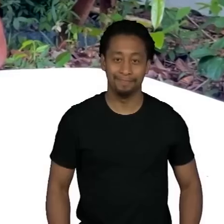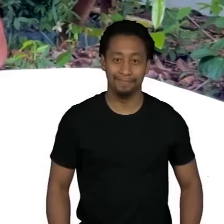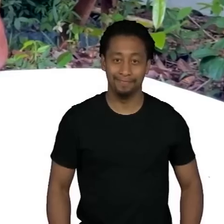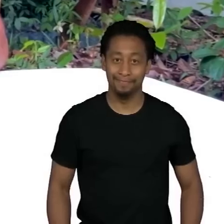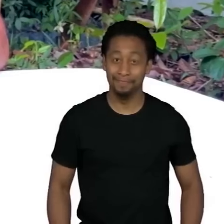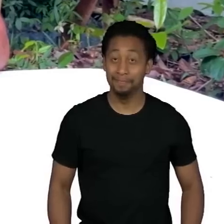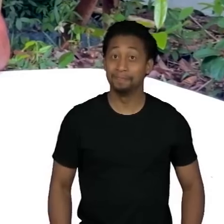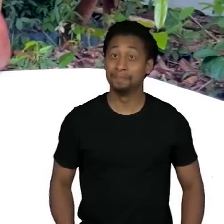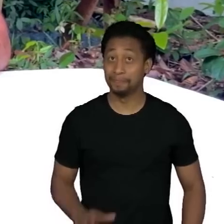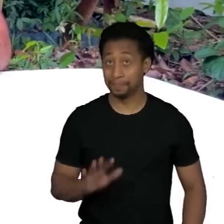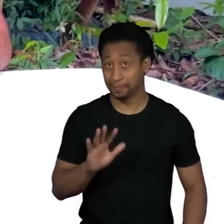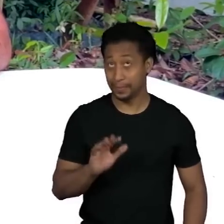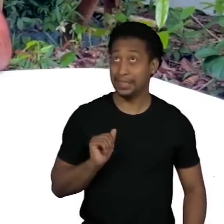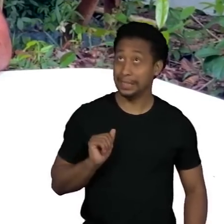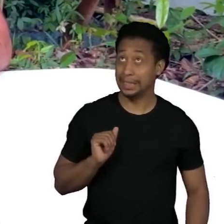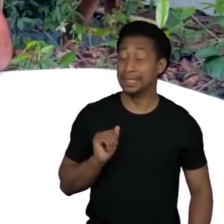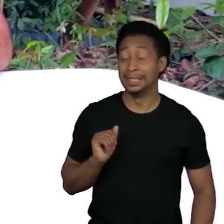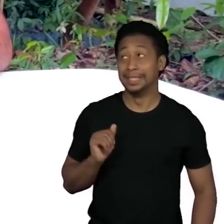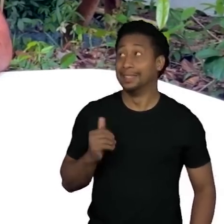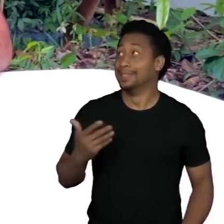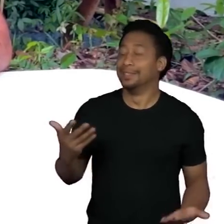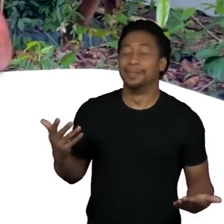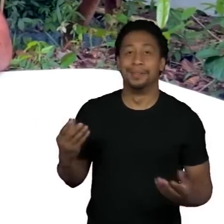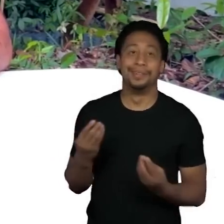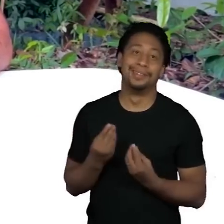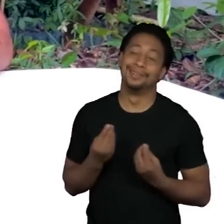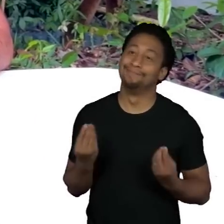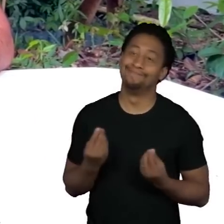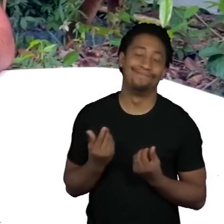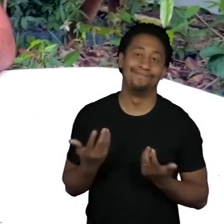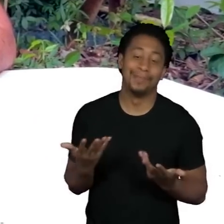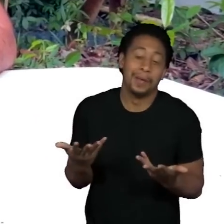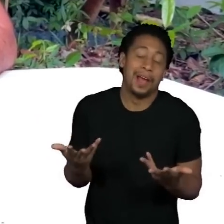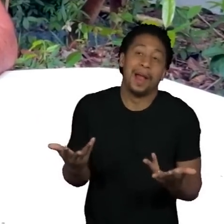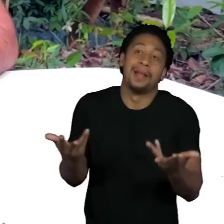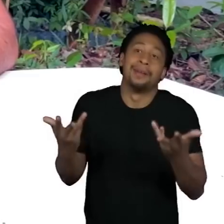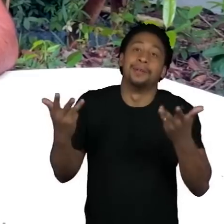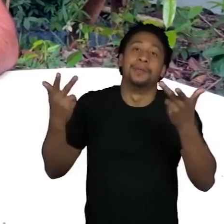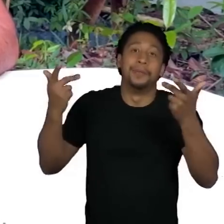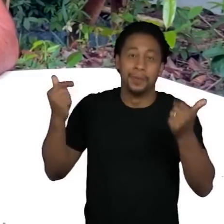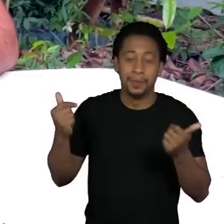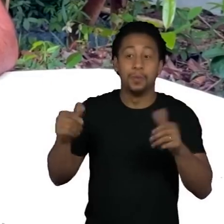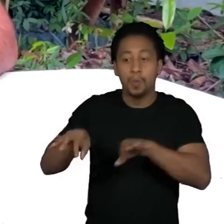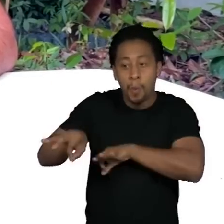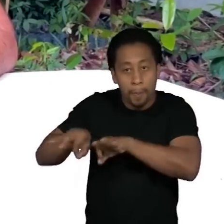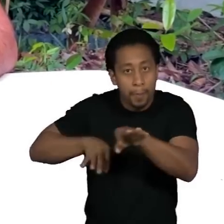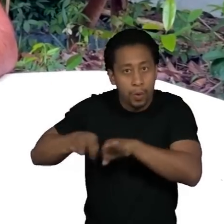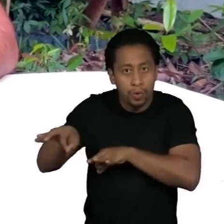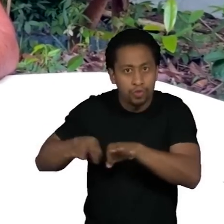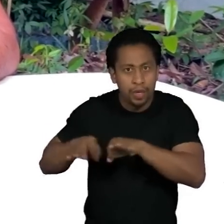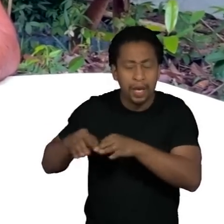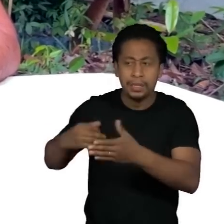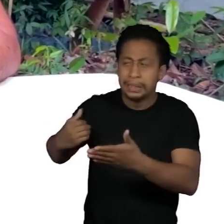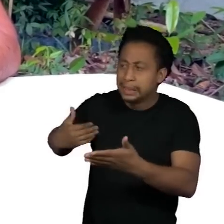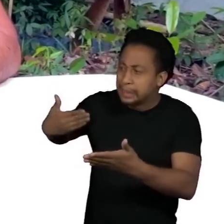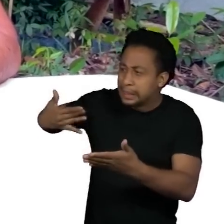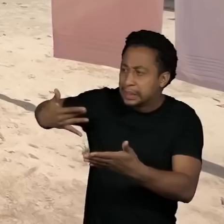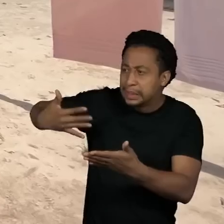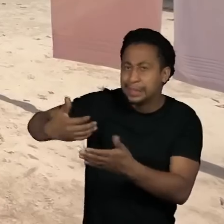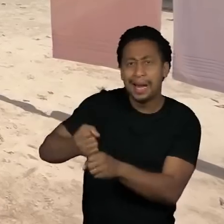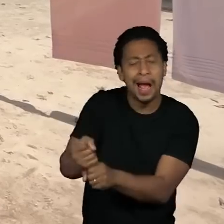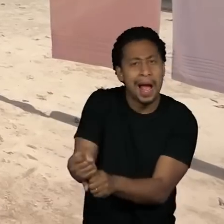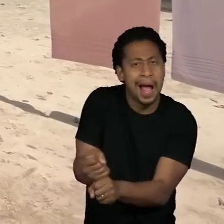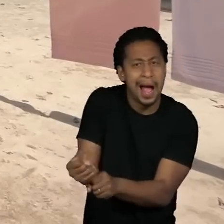Sempre foi incrível ver como que um projeto conseguiu se manter durante tanto tempo e com tanta eficiência científica,